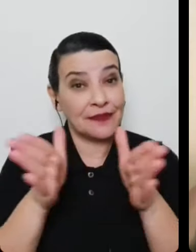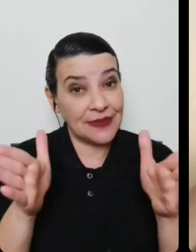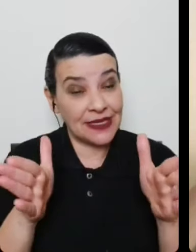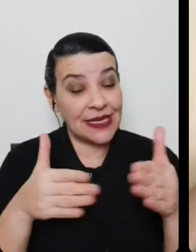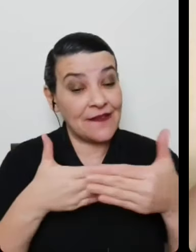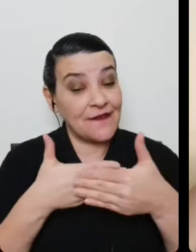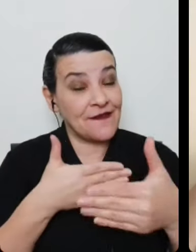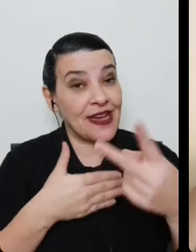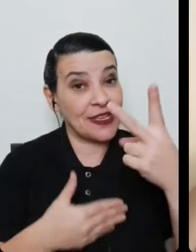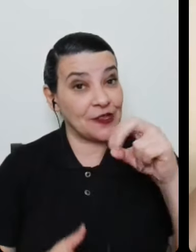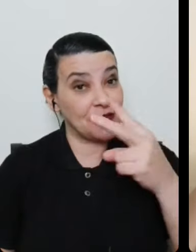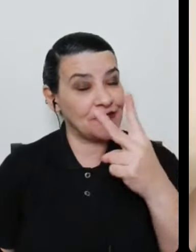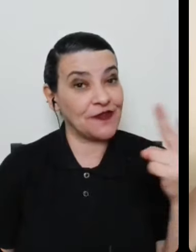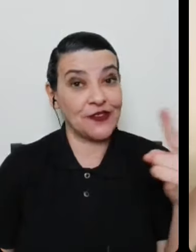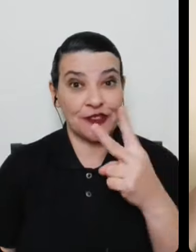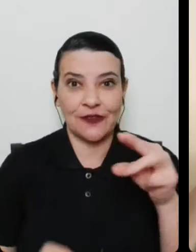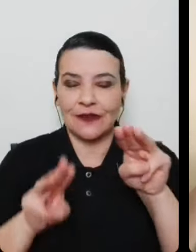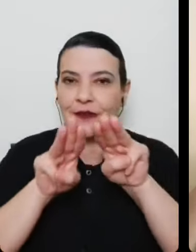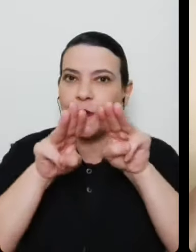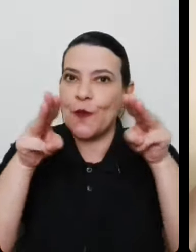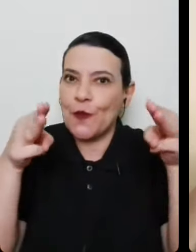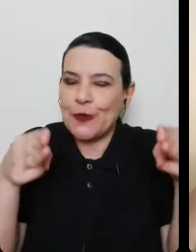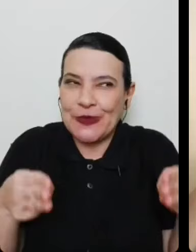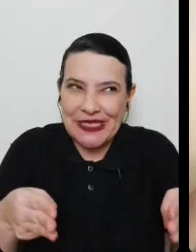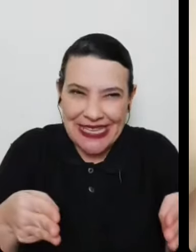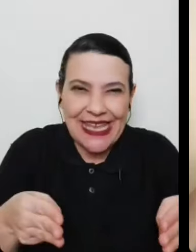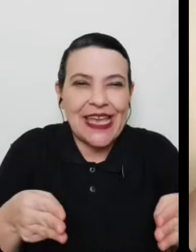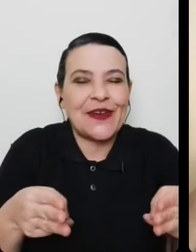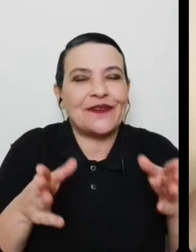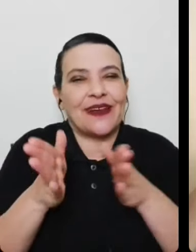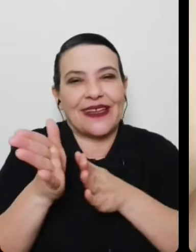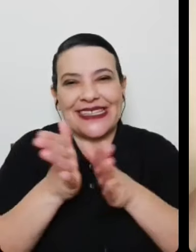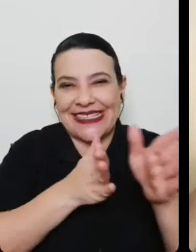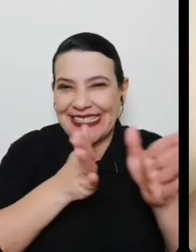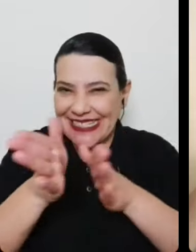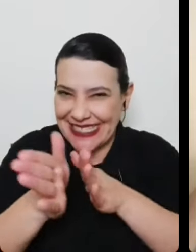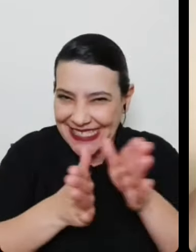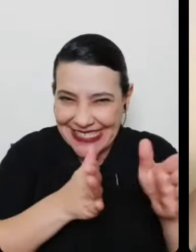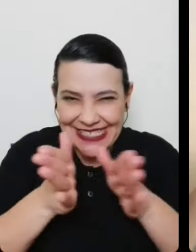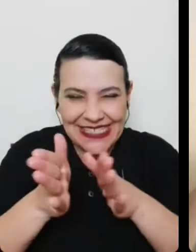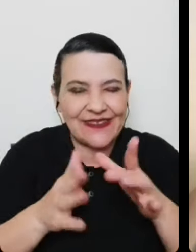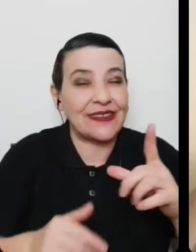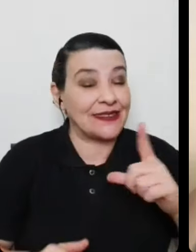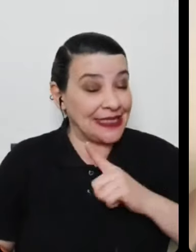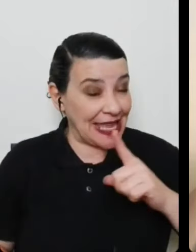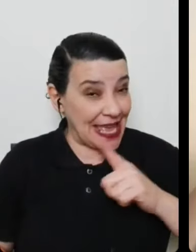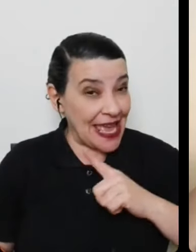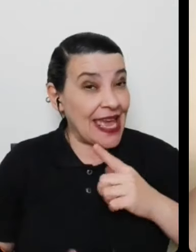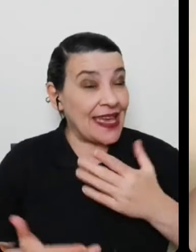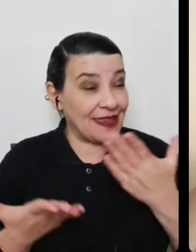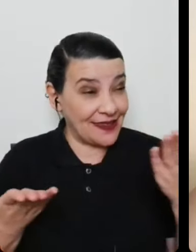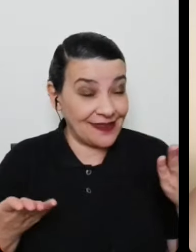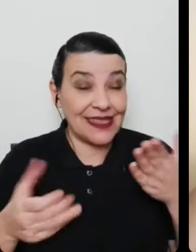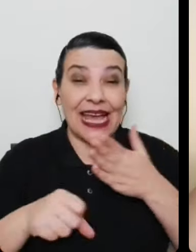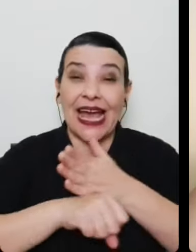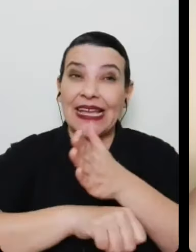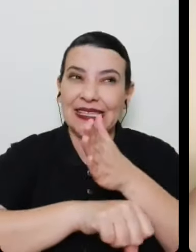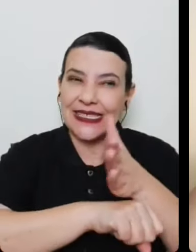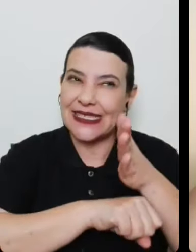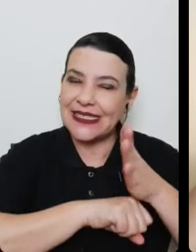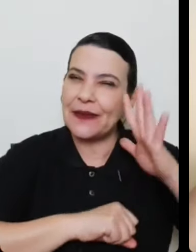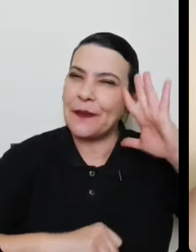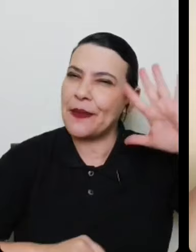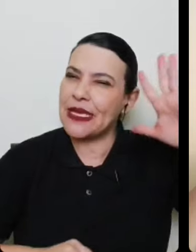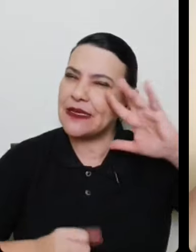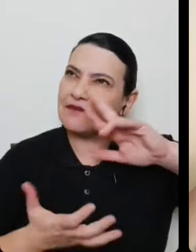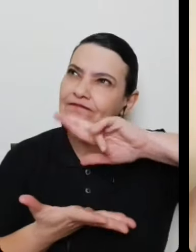2022, um museu realmente mais acessível, né, garantindo o acesso, né, pensando na